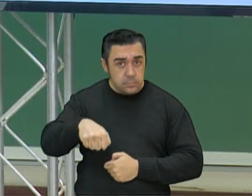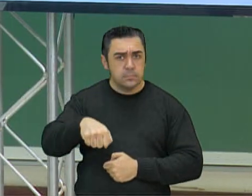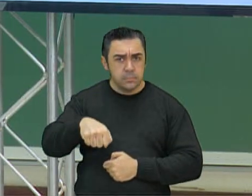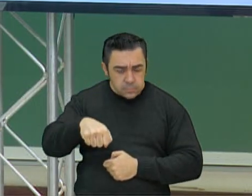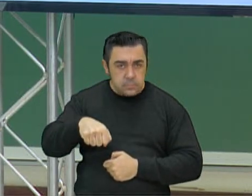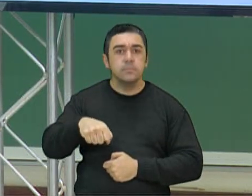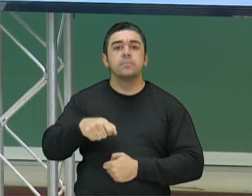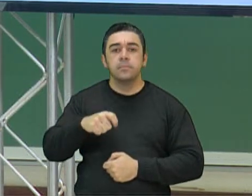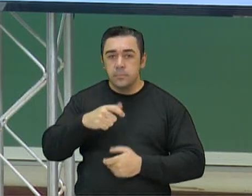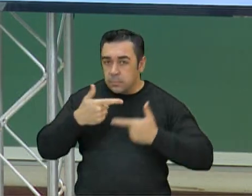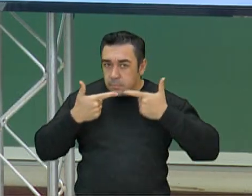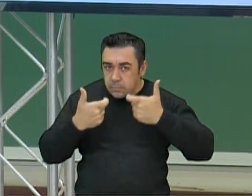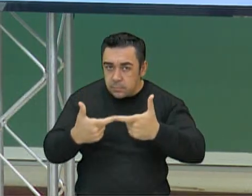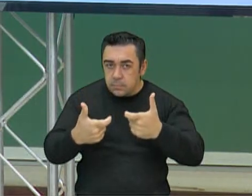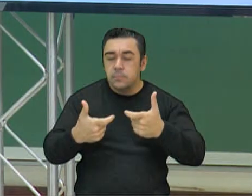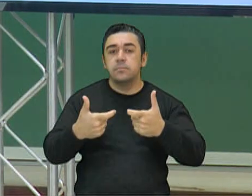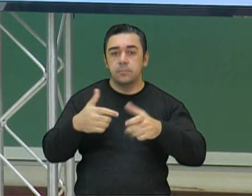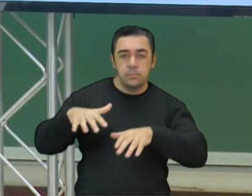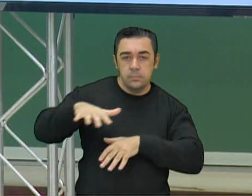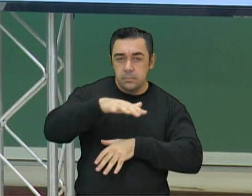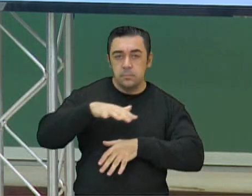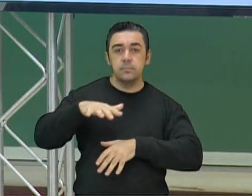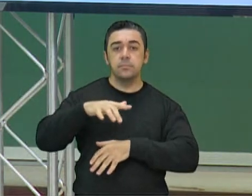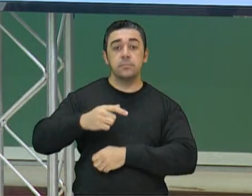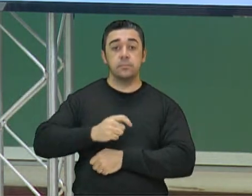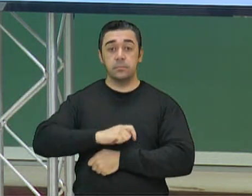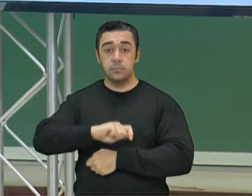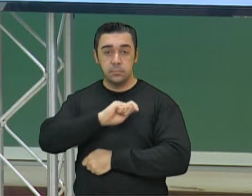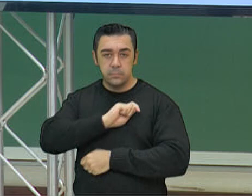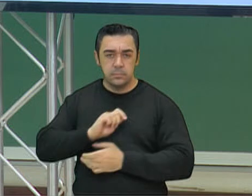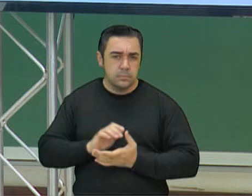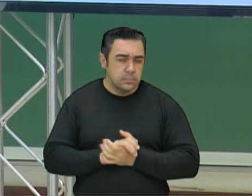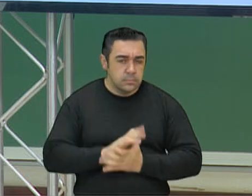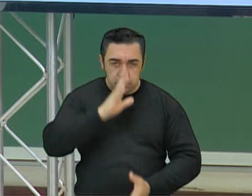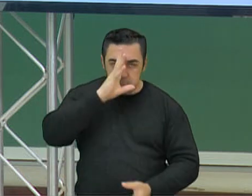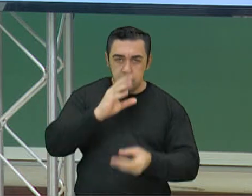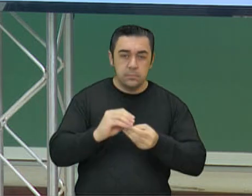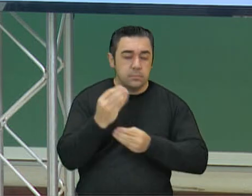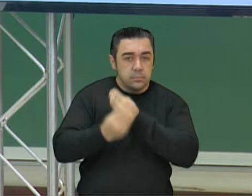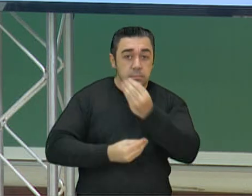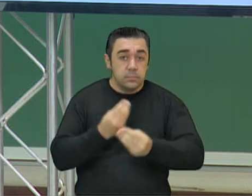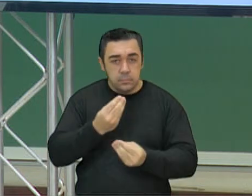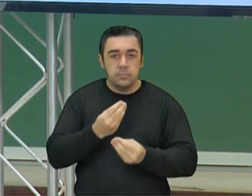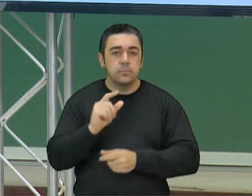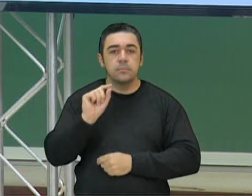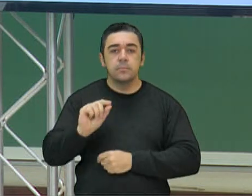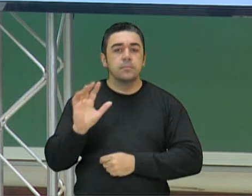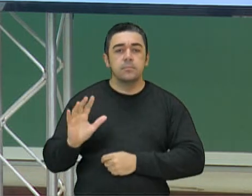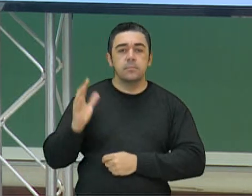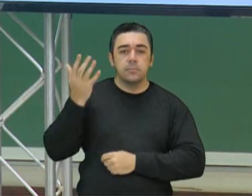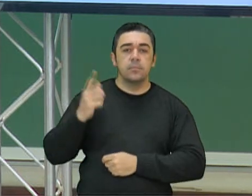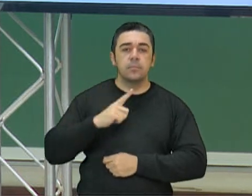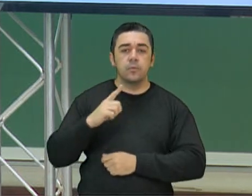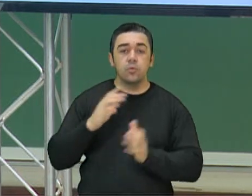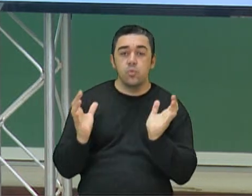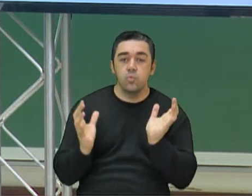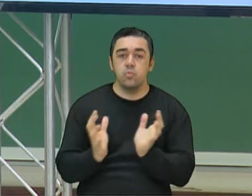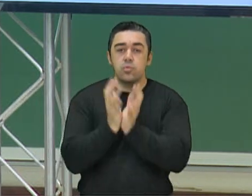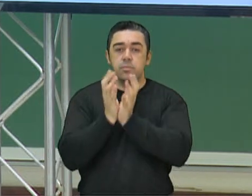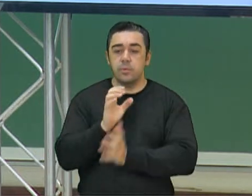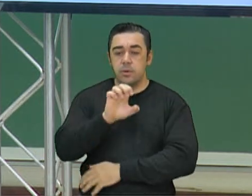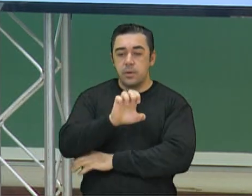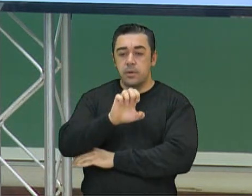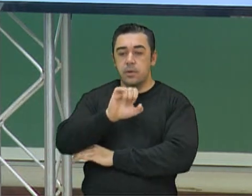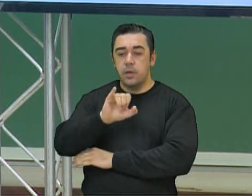Civil Espanhola, vamos falar sobre isso. Compreender ainda o processo de formação do Eixo, um